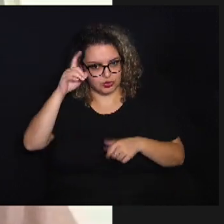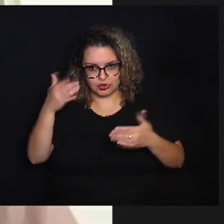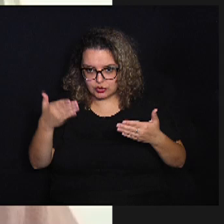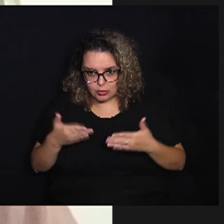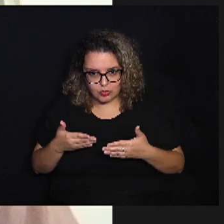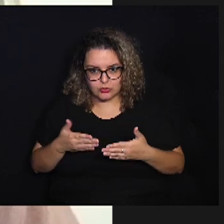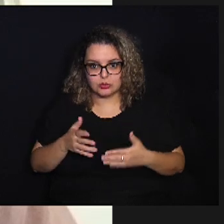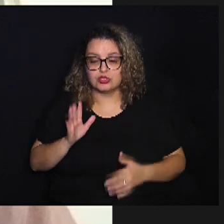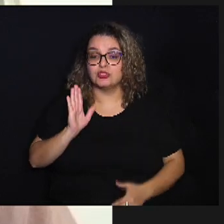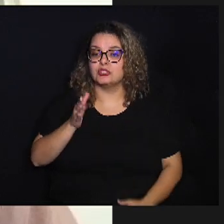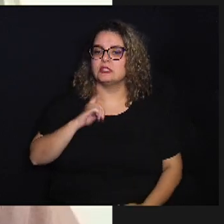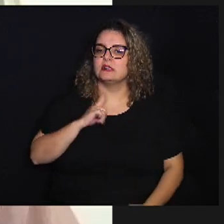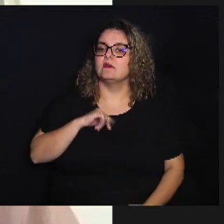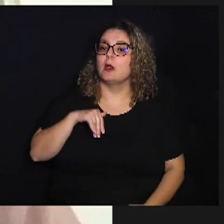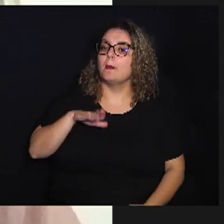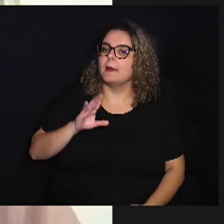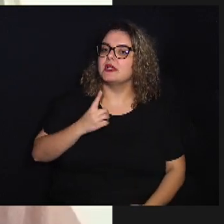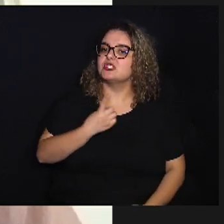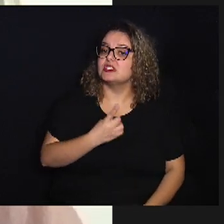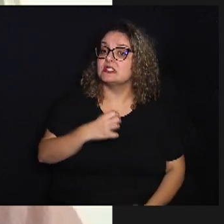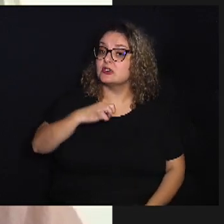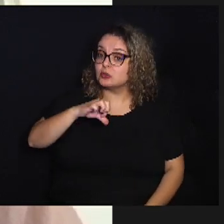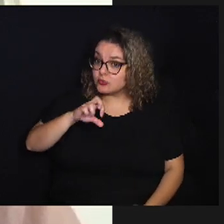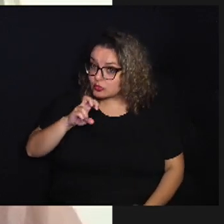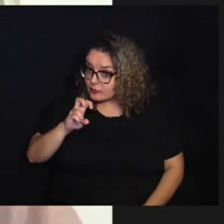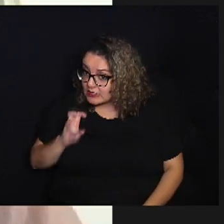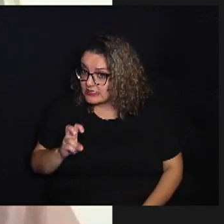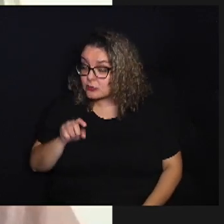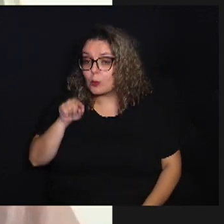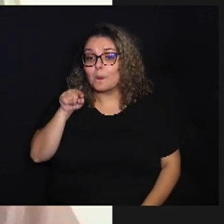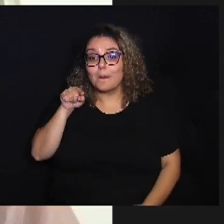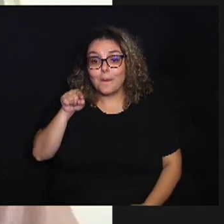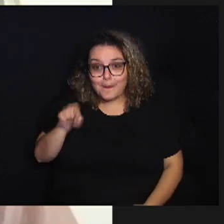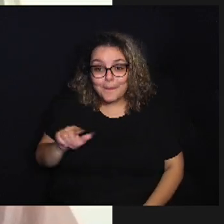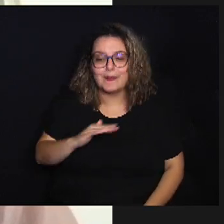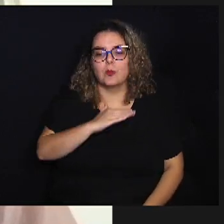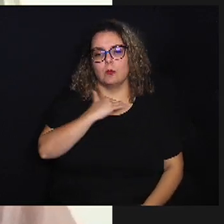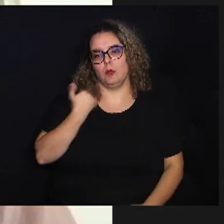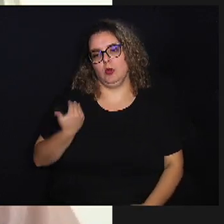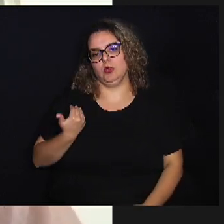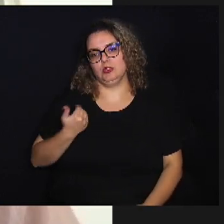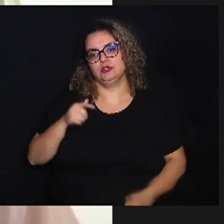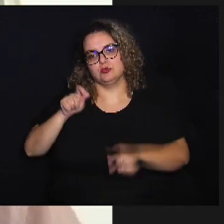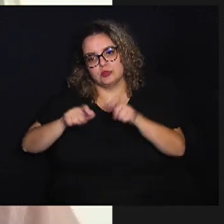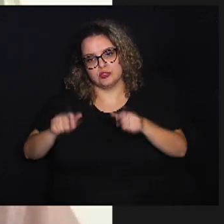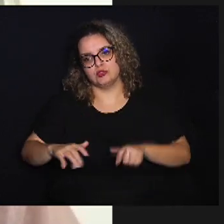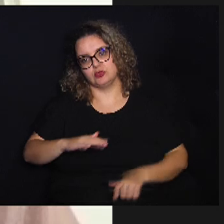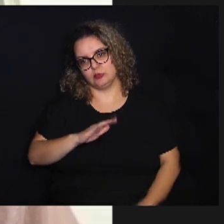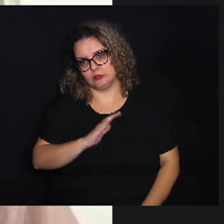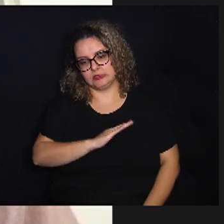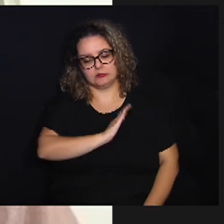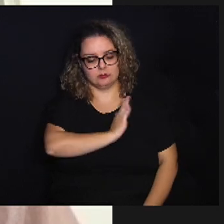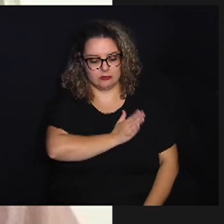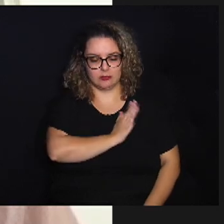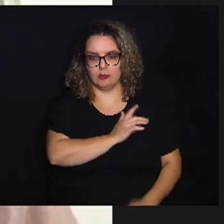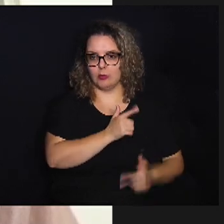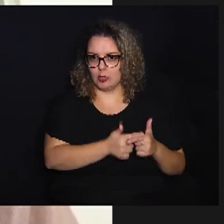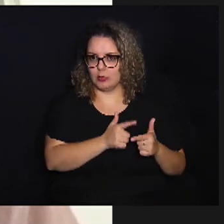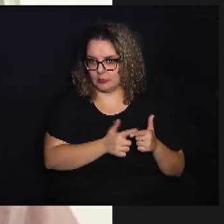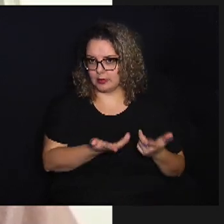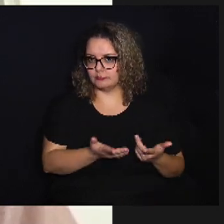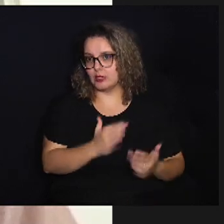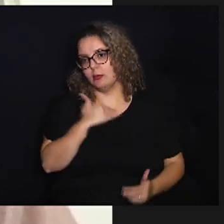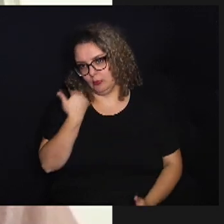já causou mais de 195 mil mortes no país, né, que são as doenças cardiovasculares. Né? Então,